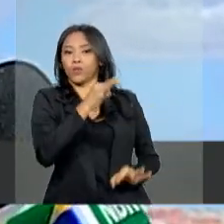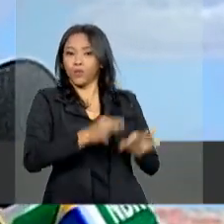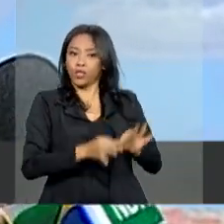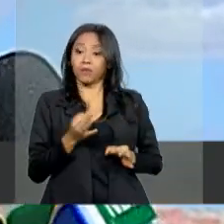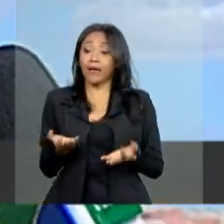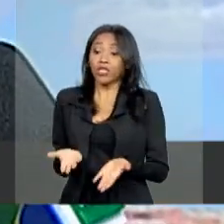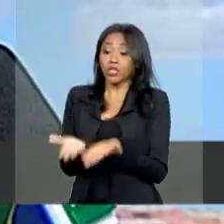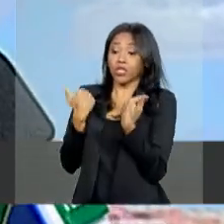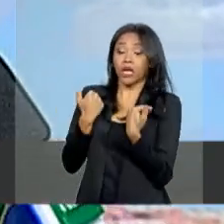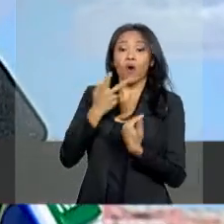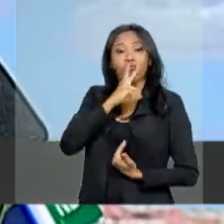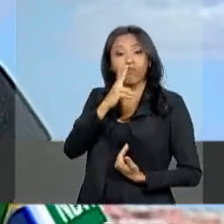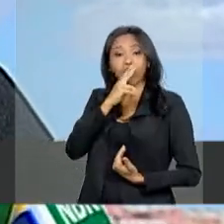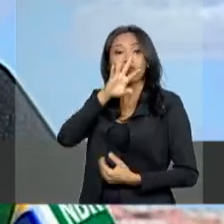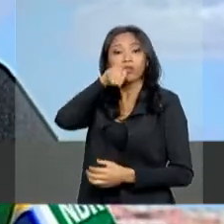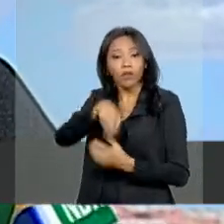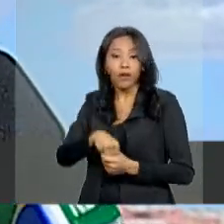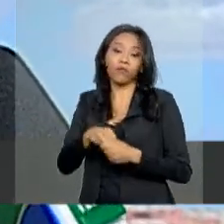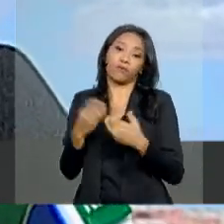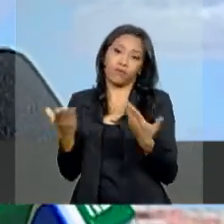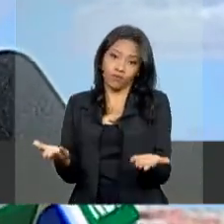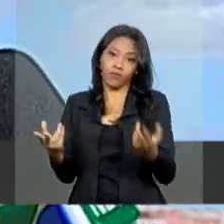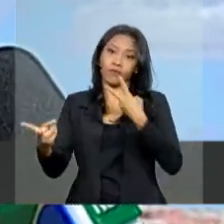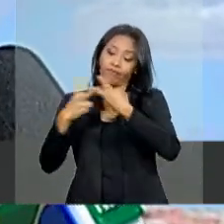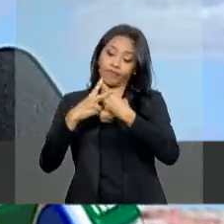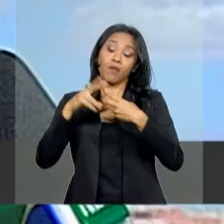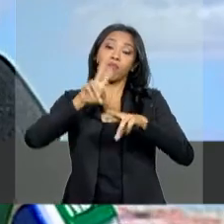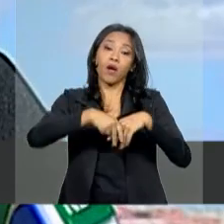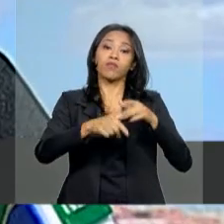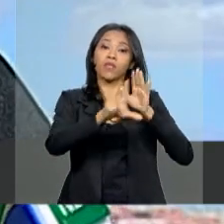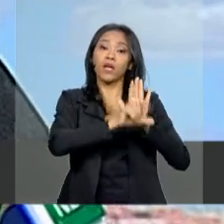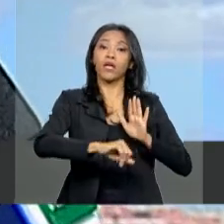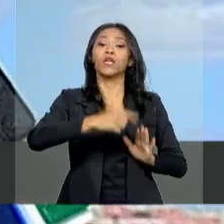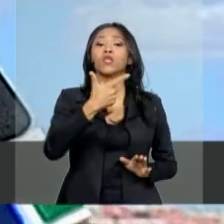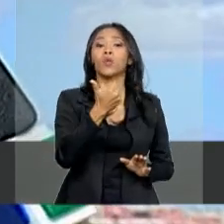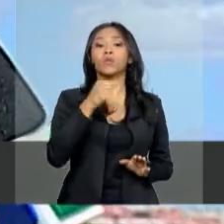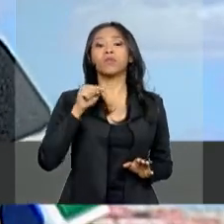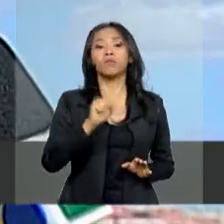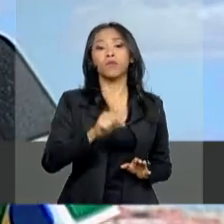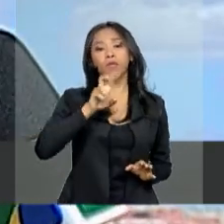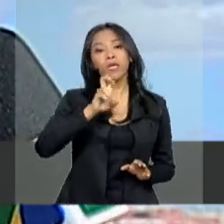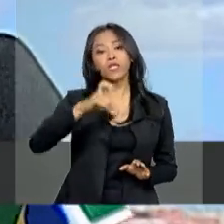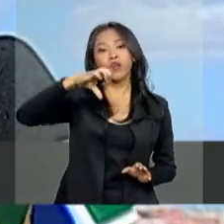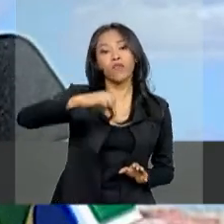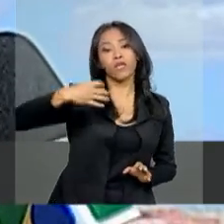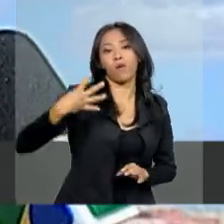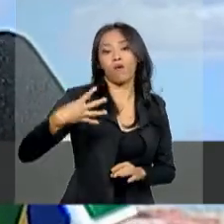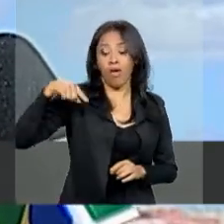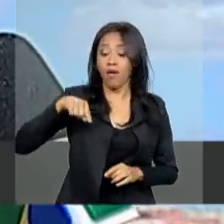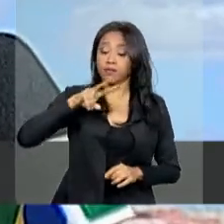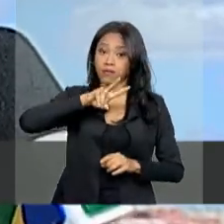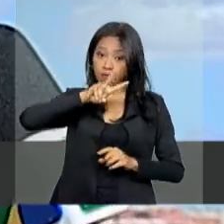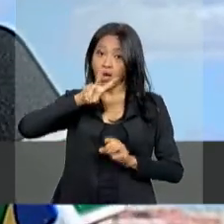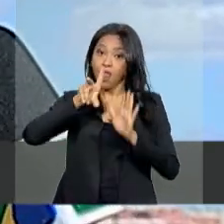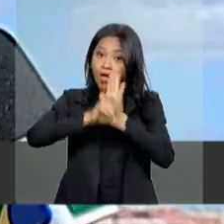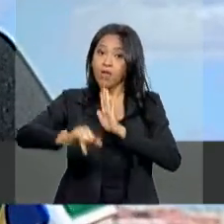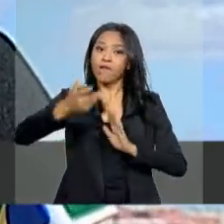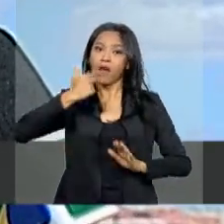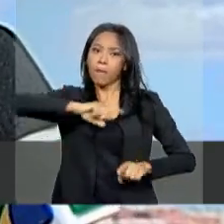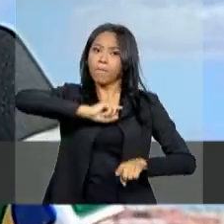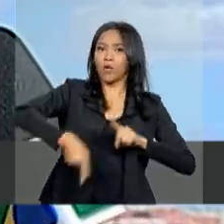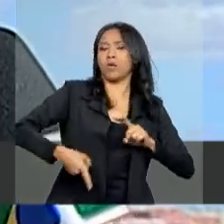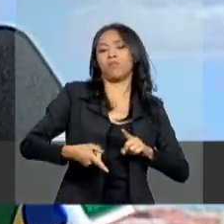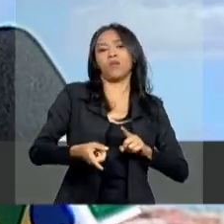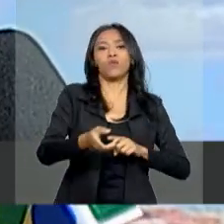cigarro de dentro da papuda por conta de uma lei 12.015 94 que ela diz bem claro que é proibido fumar em